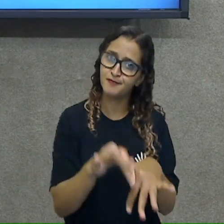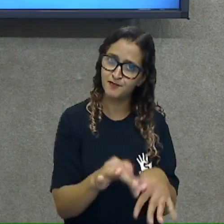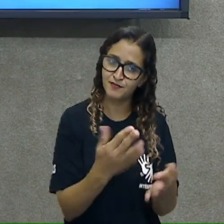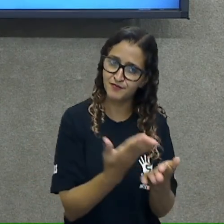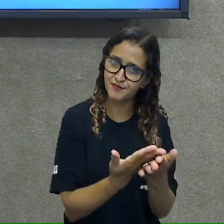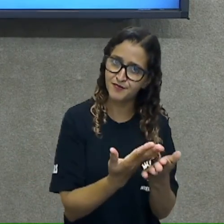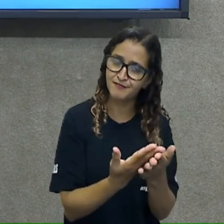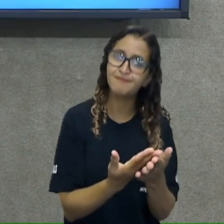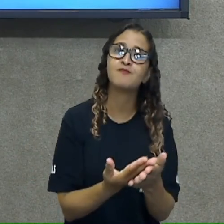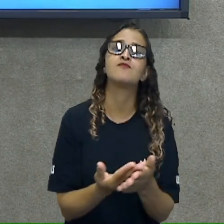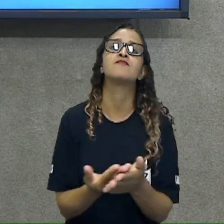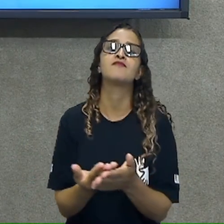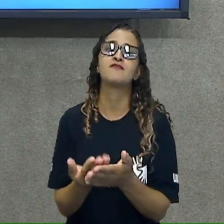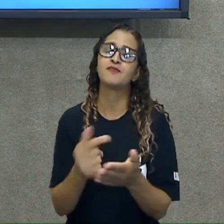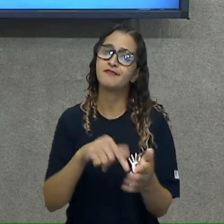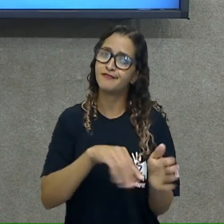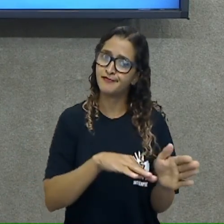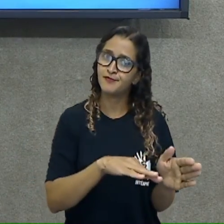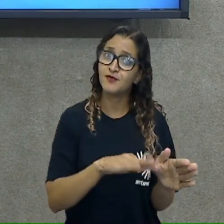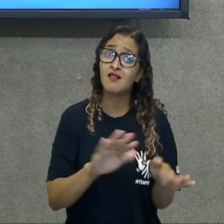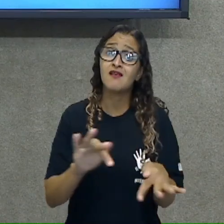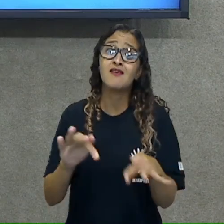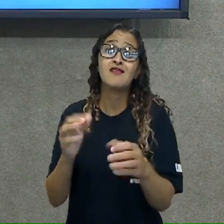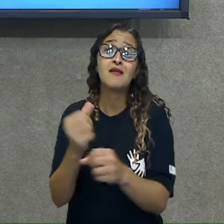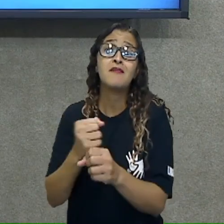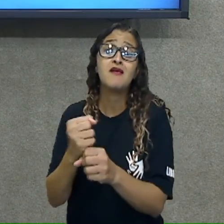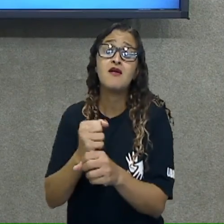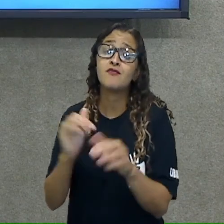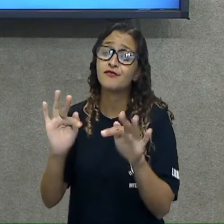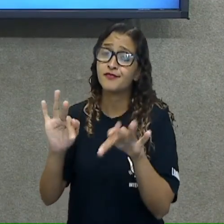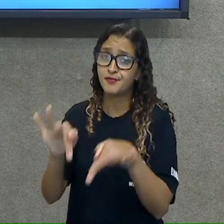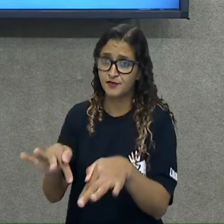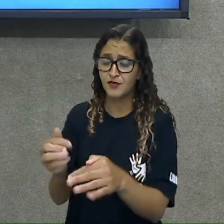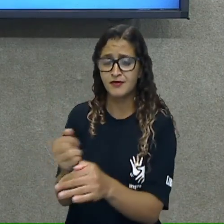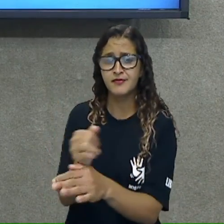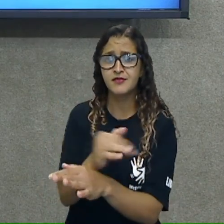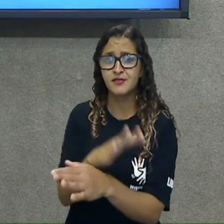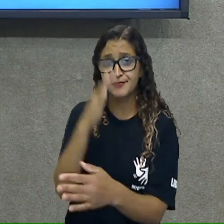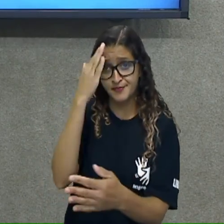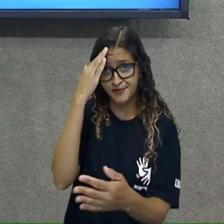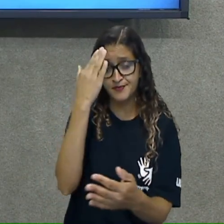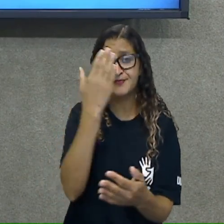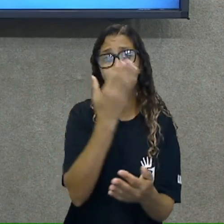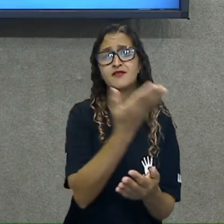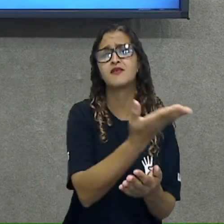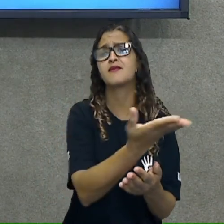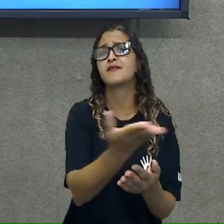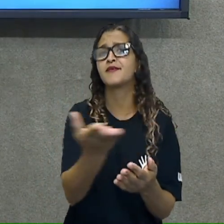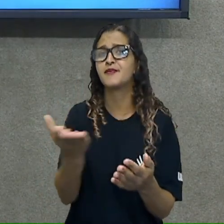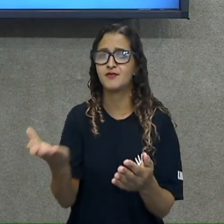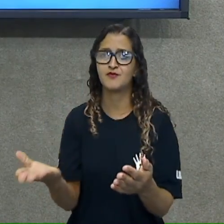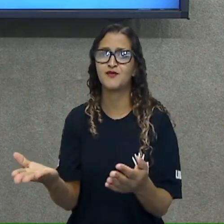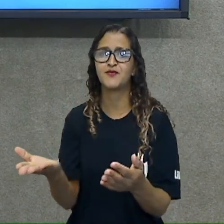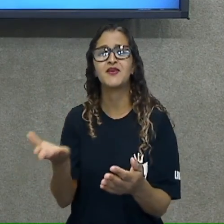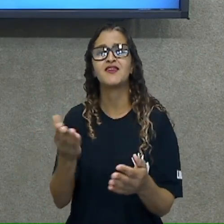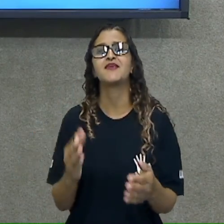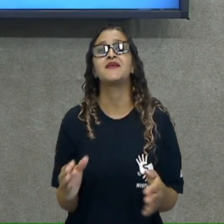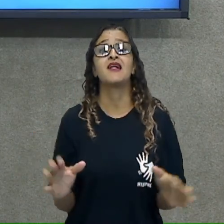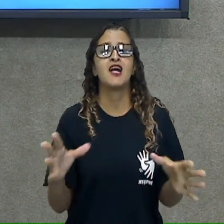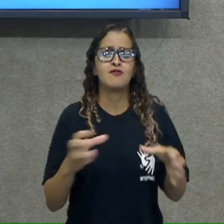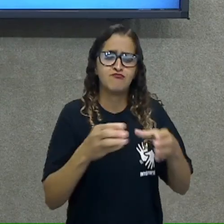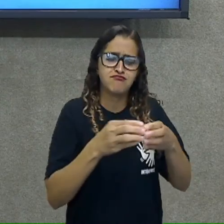o final de ano e a gente só tem que agradecer, né? Eu vou começar agradecendo a equipe de gravação